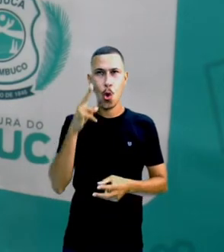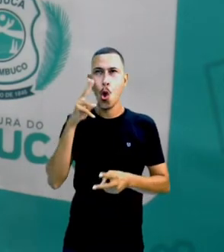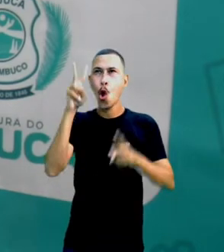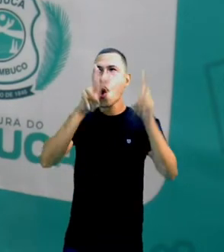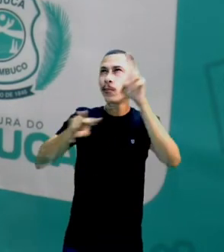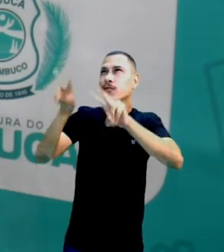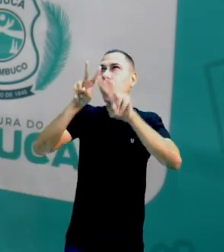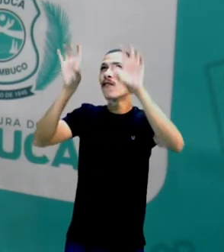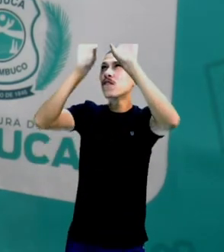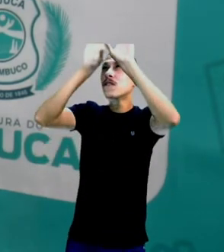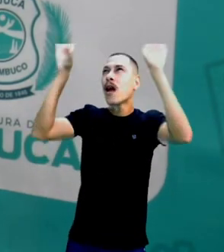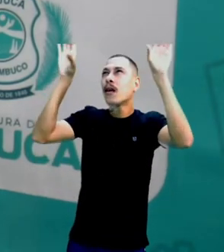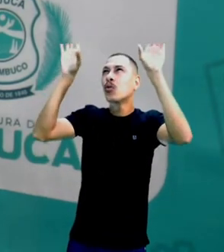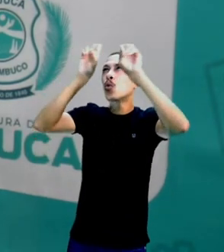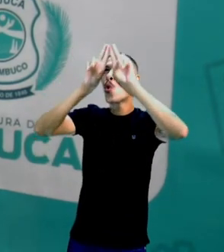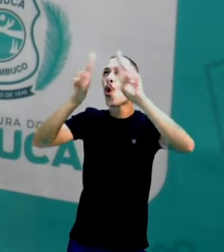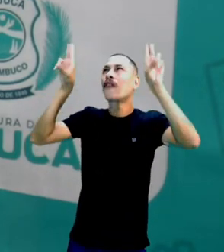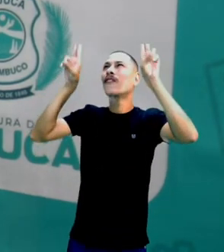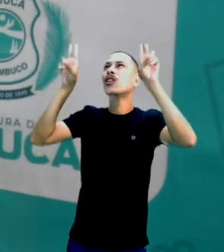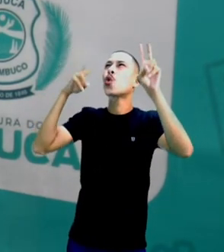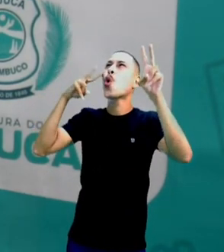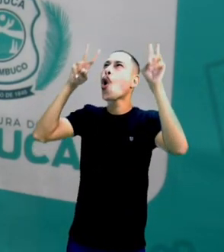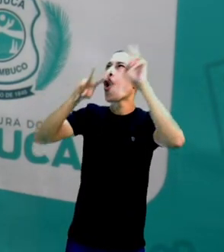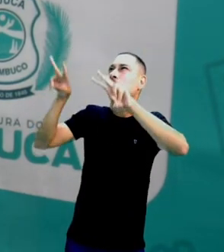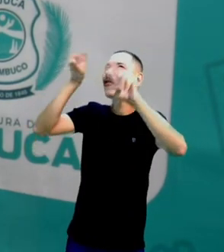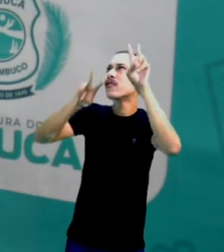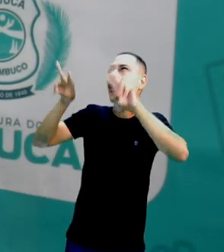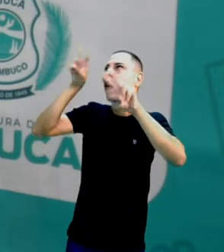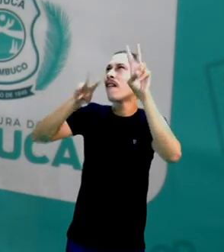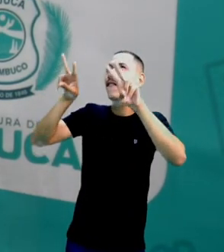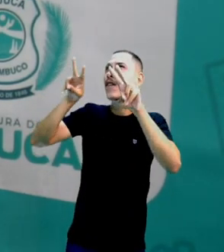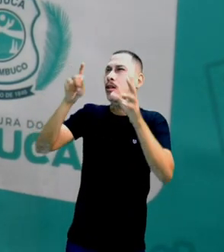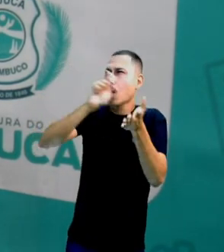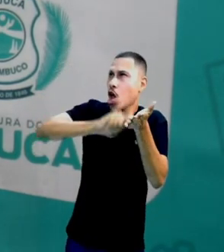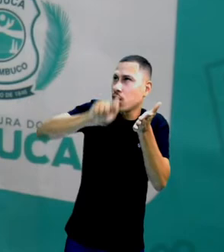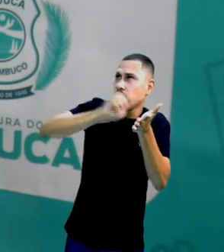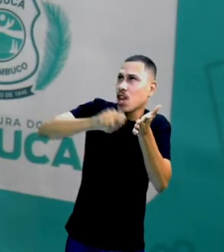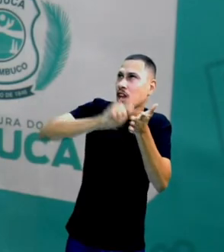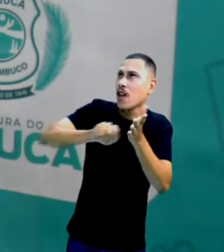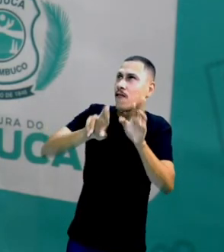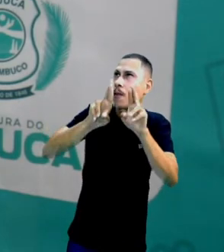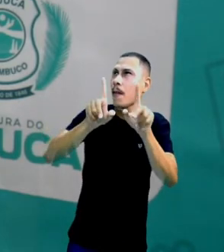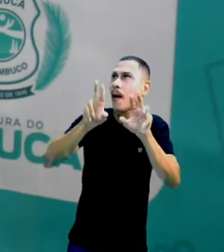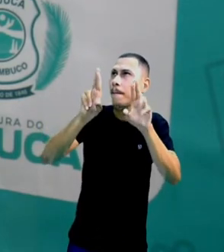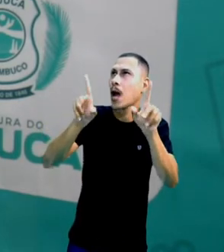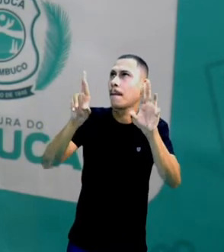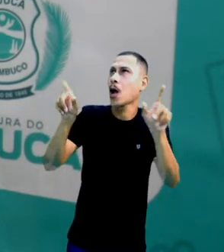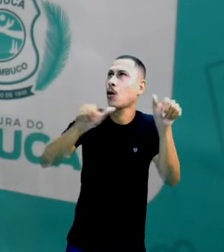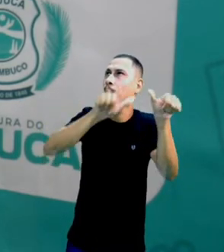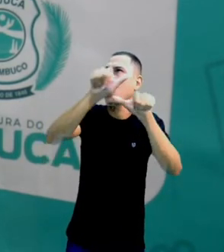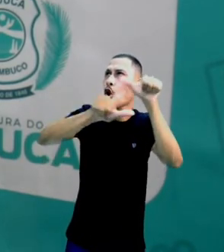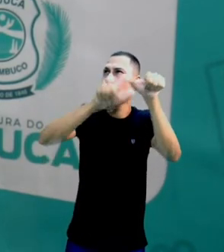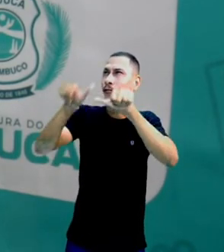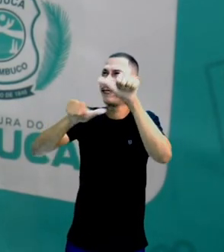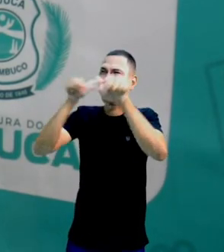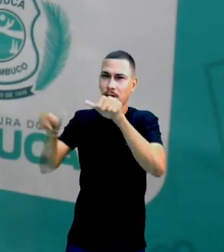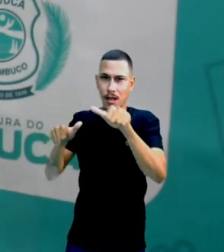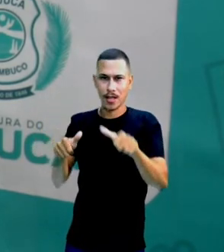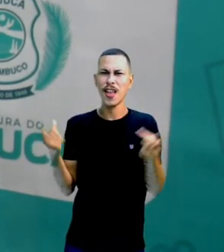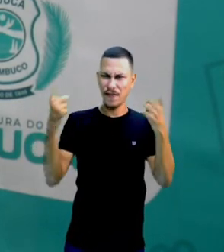universo durante uma semana e anote as mudanças que ocorrem. Olha, que desafio